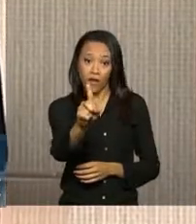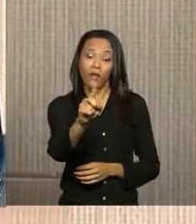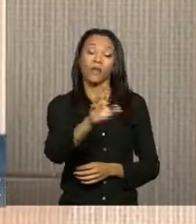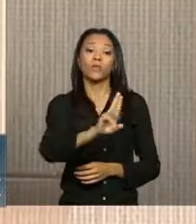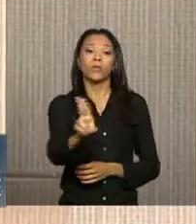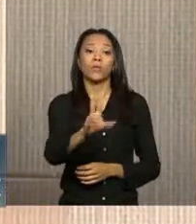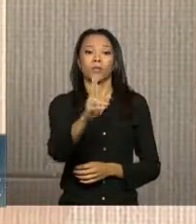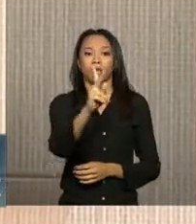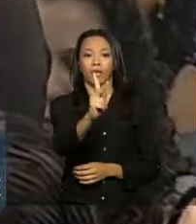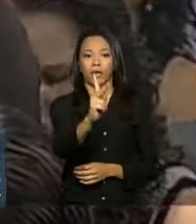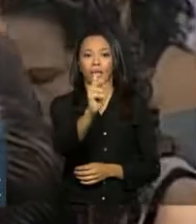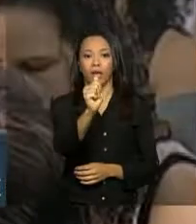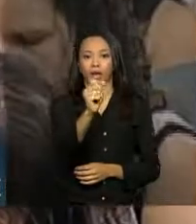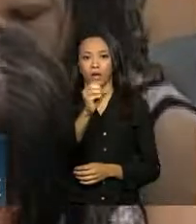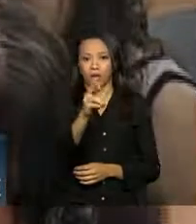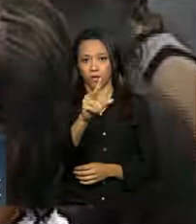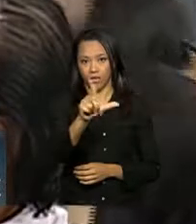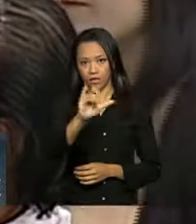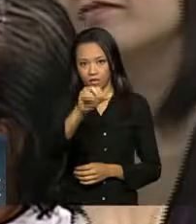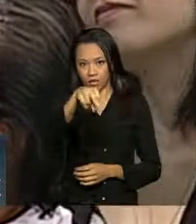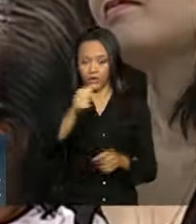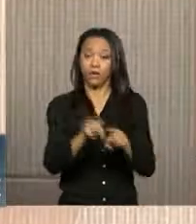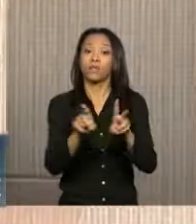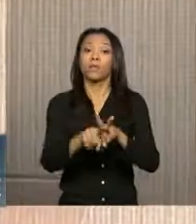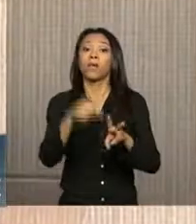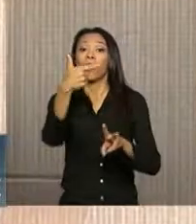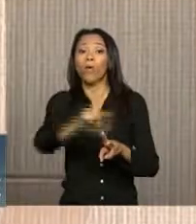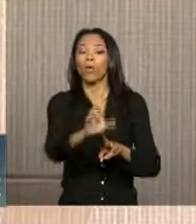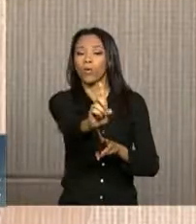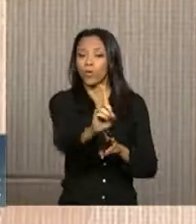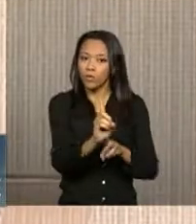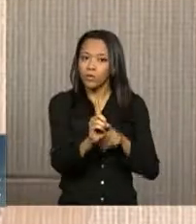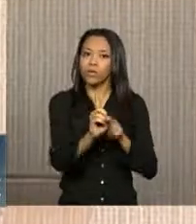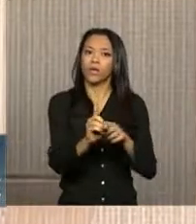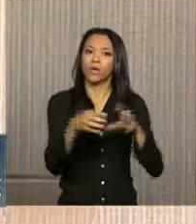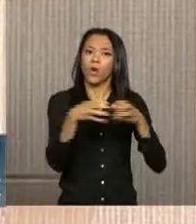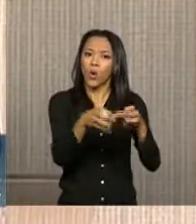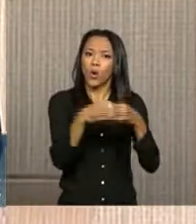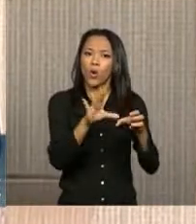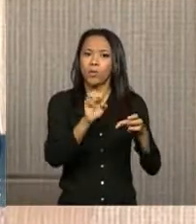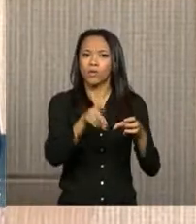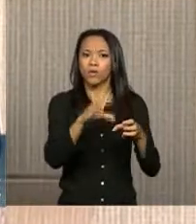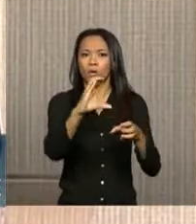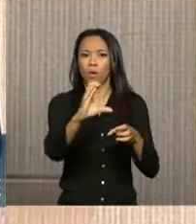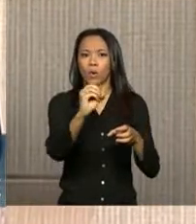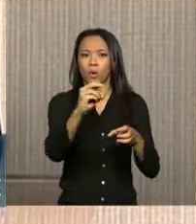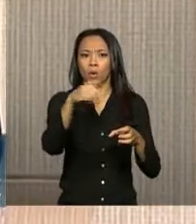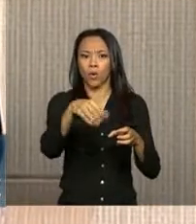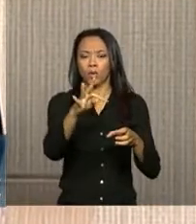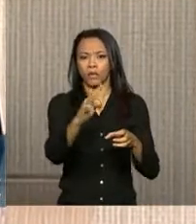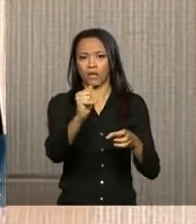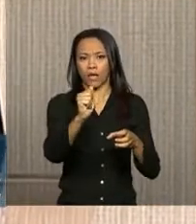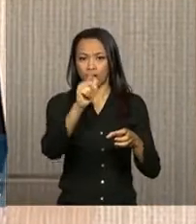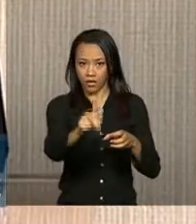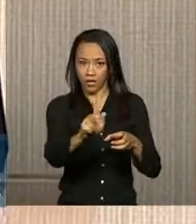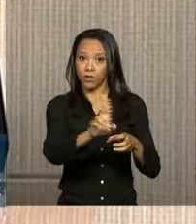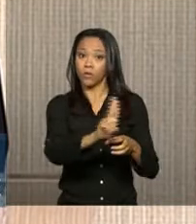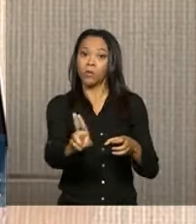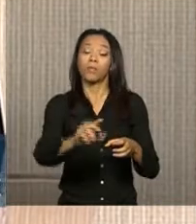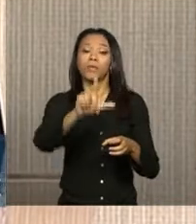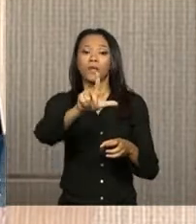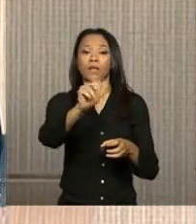errar a confederação nacional dos trabalhadores na agricultura contag antônio lacerda solto